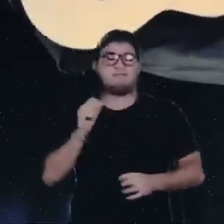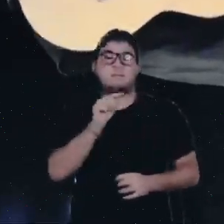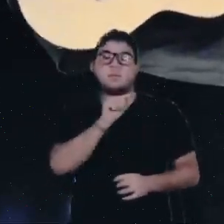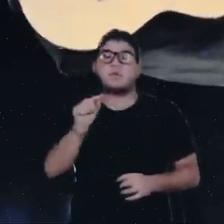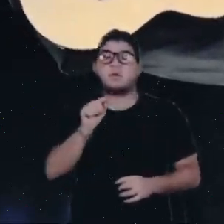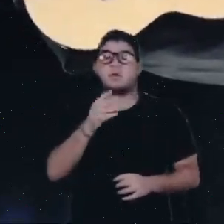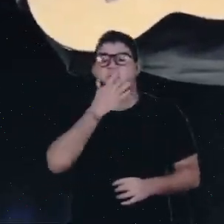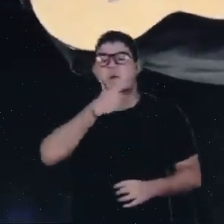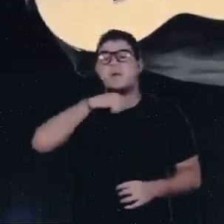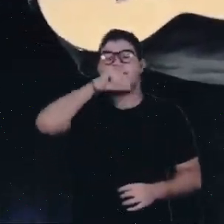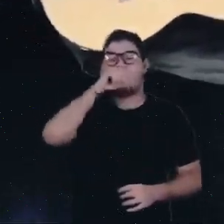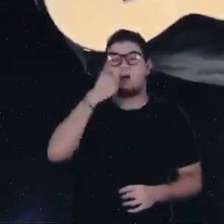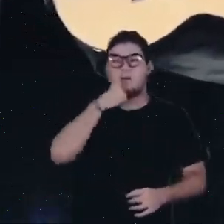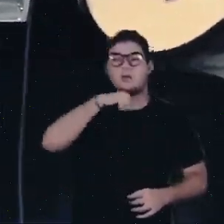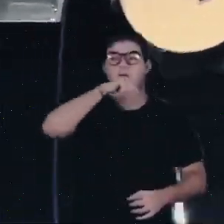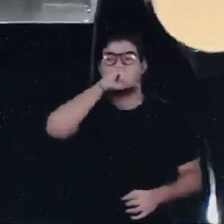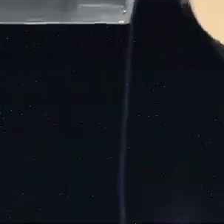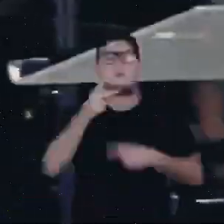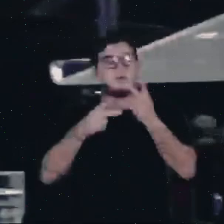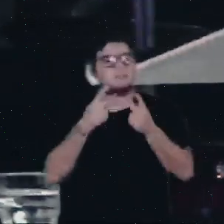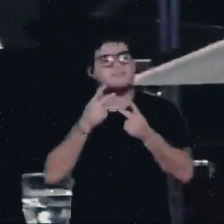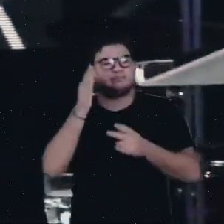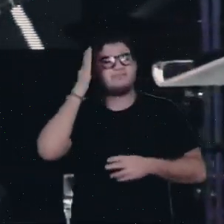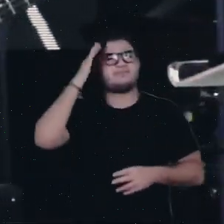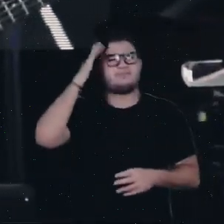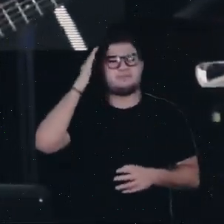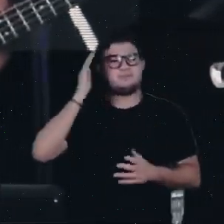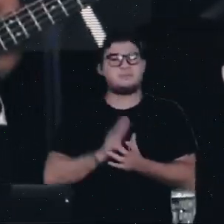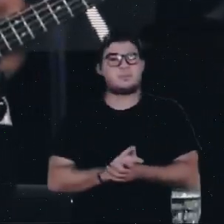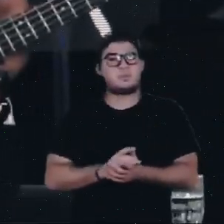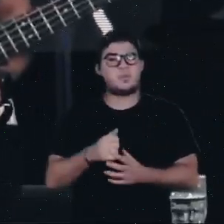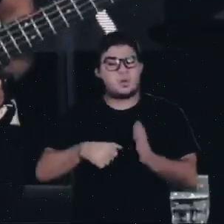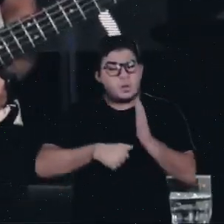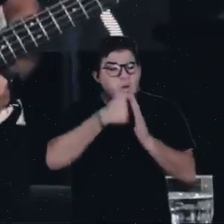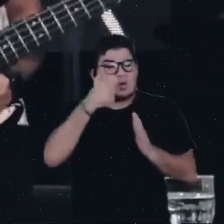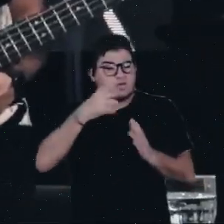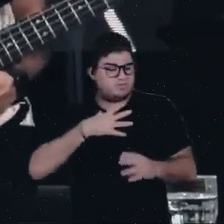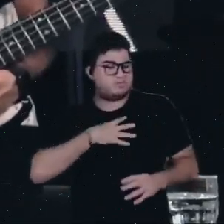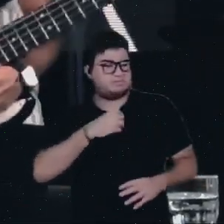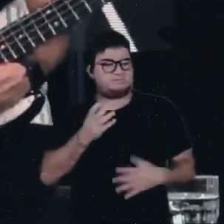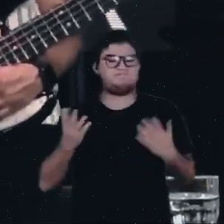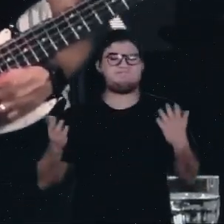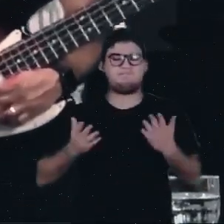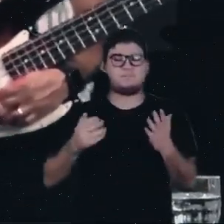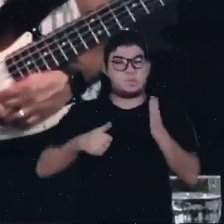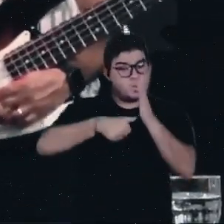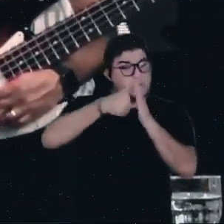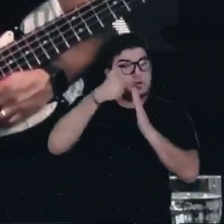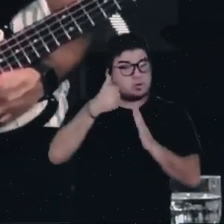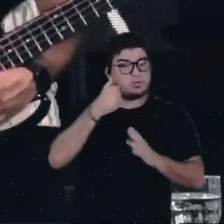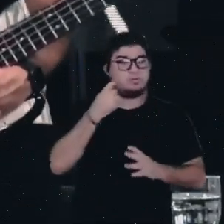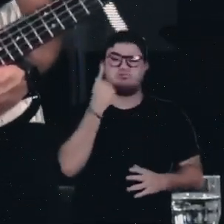Quem é que é mãe? Sabe do que eu estou falando? Imagine se você só tivesse um filho. Um filho.